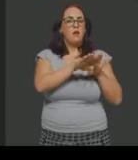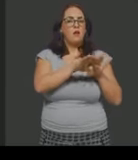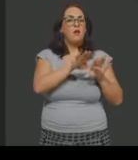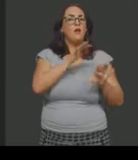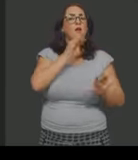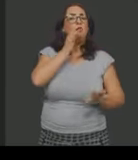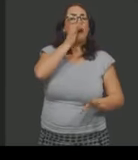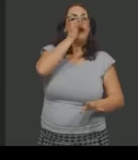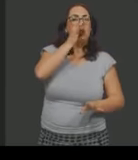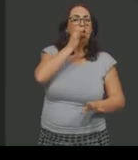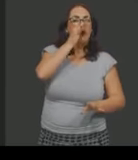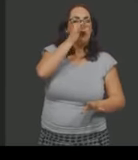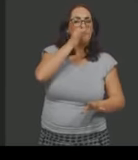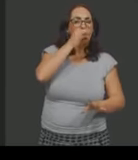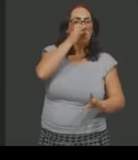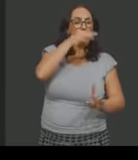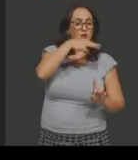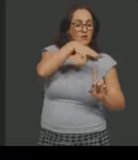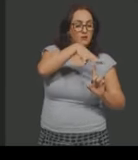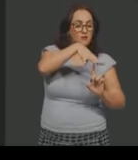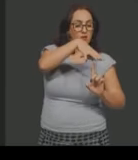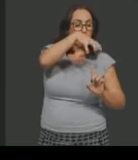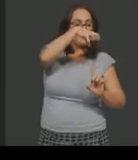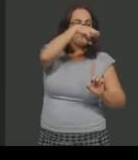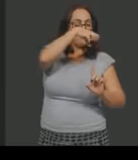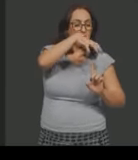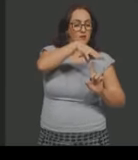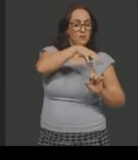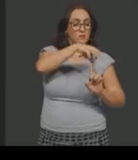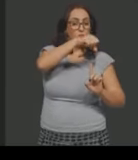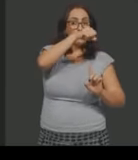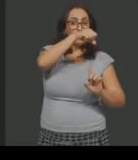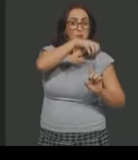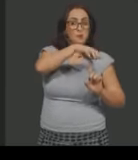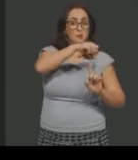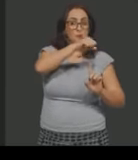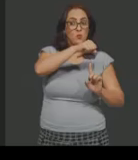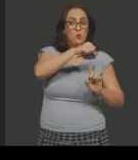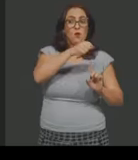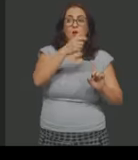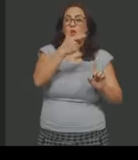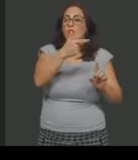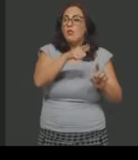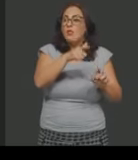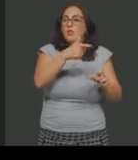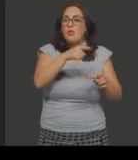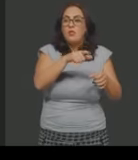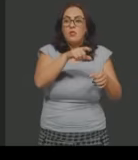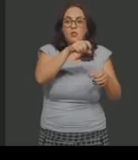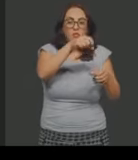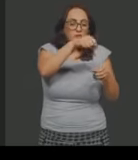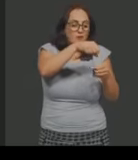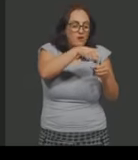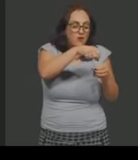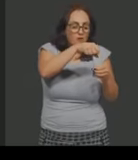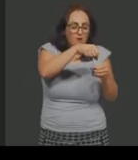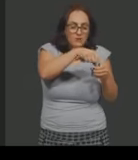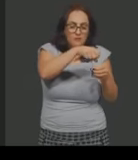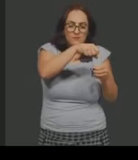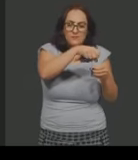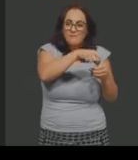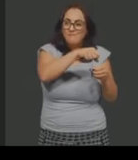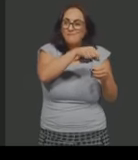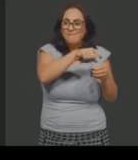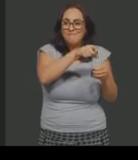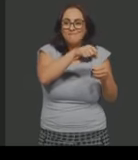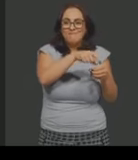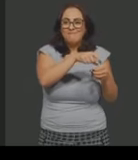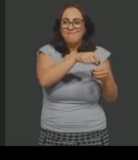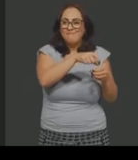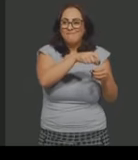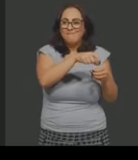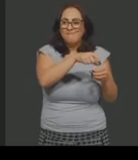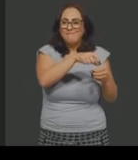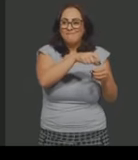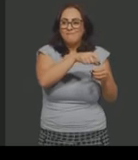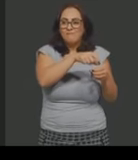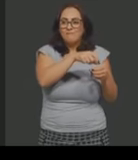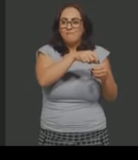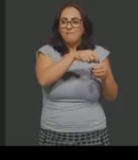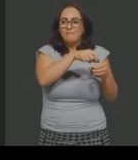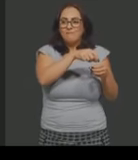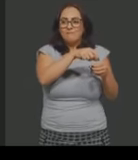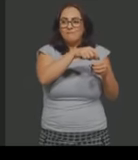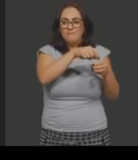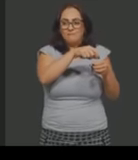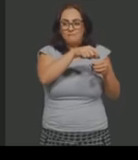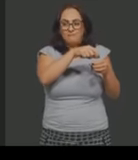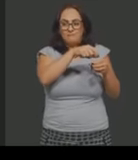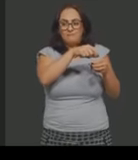vasculares sem sementes. Então, vamos lá. Plantas vasculares sem